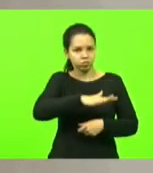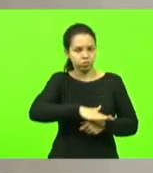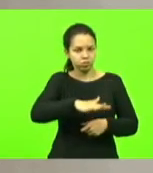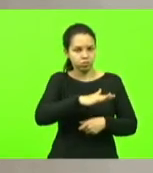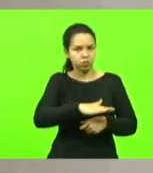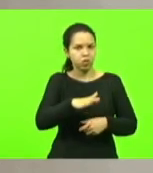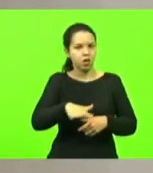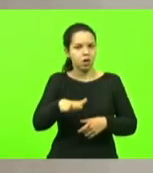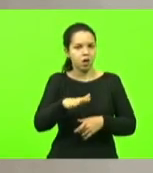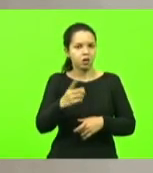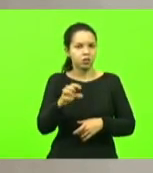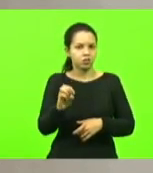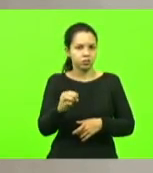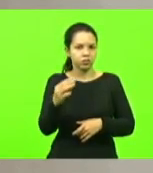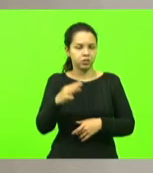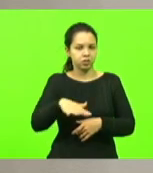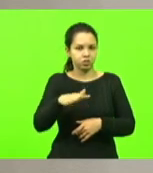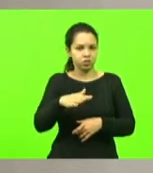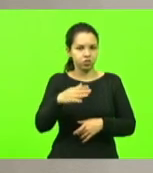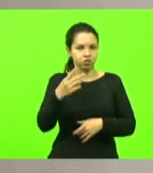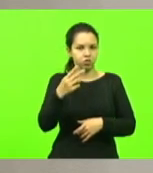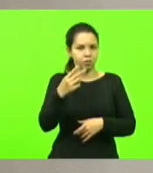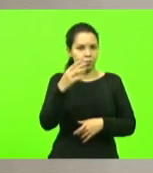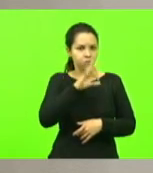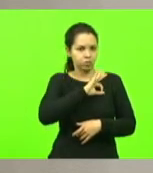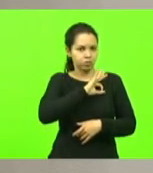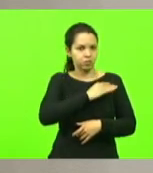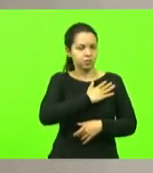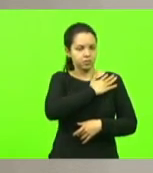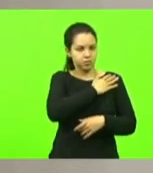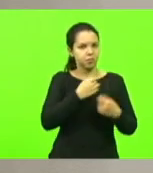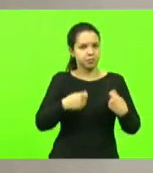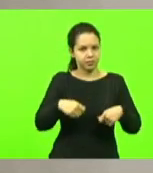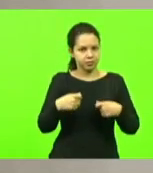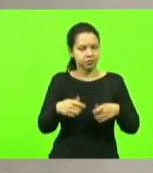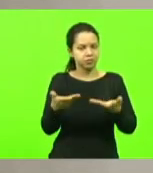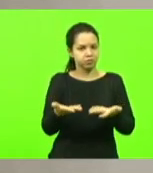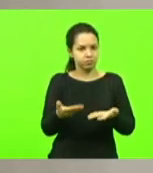12ª Região da Polícia Militar. Em discussão?